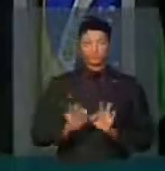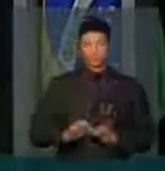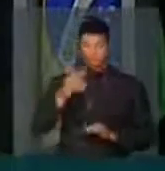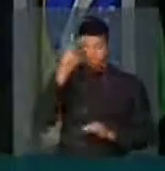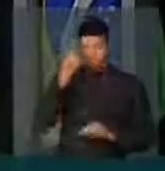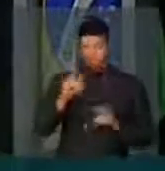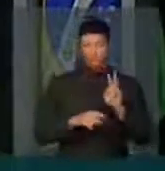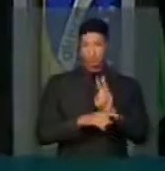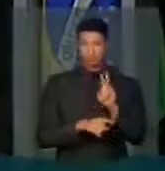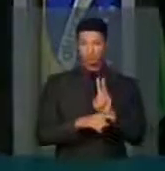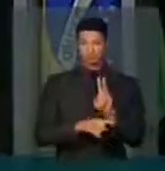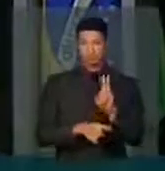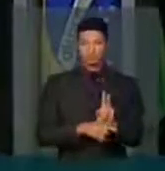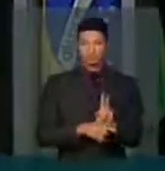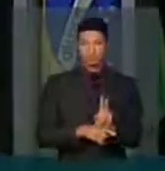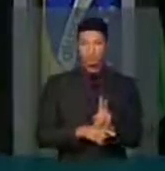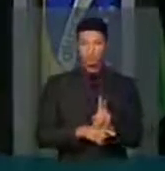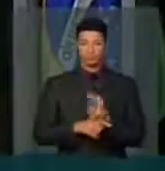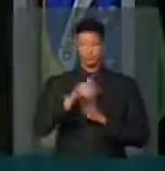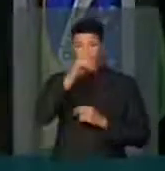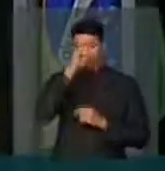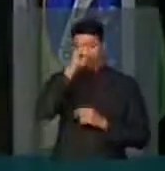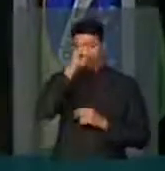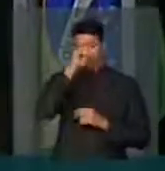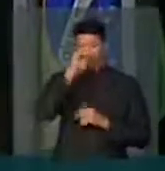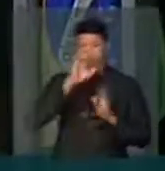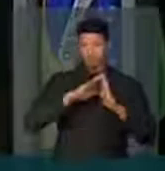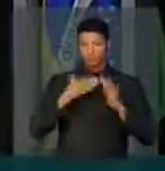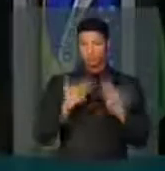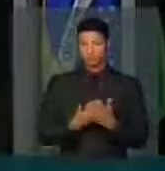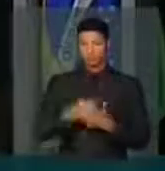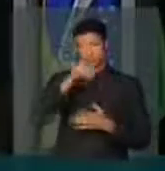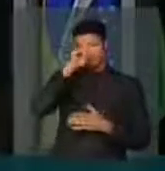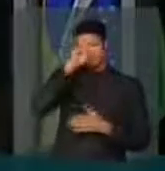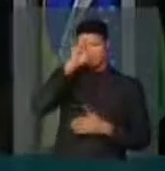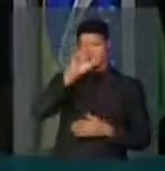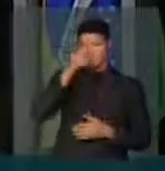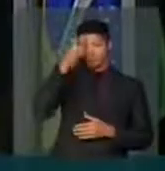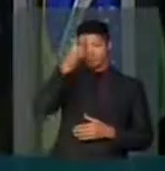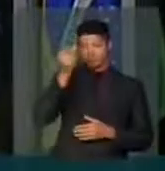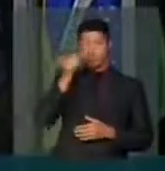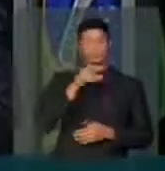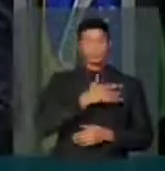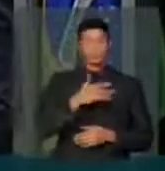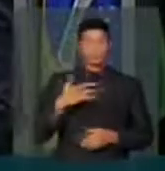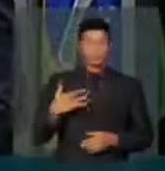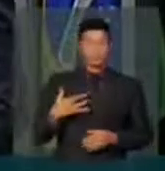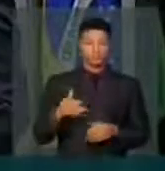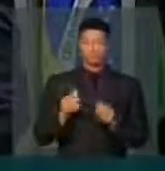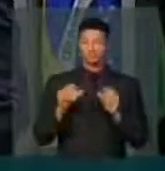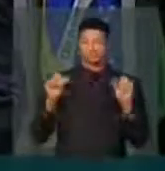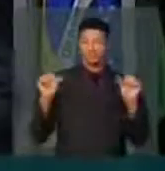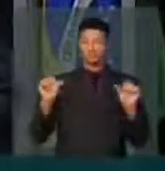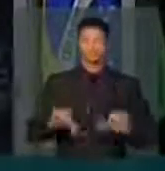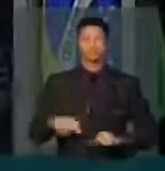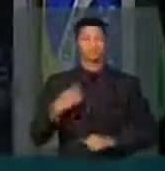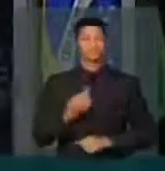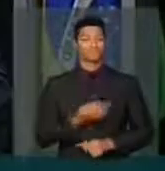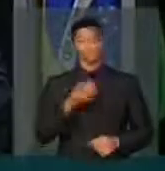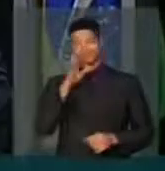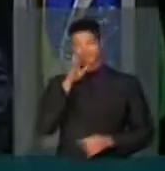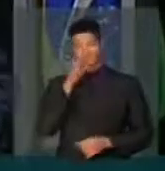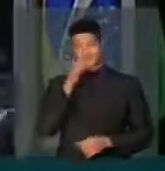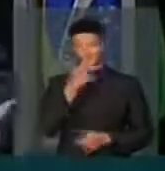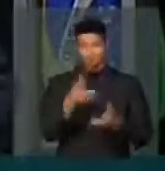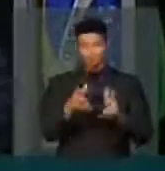para cuidar justamente dos hospitais, escolas, hospitais universitários e a saúde, um caos que nós estamos